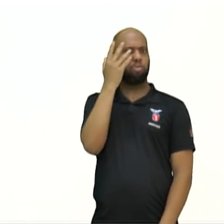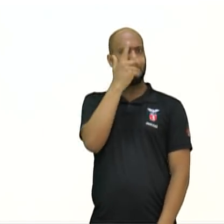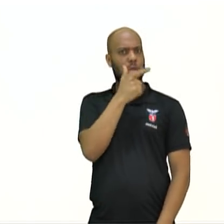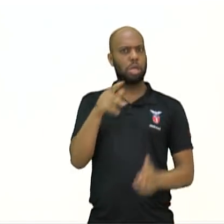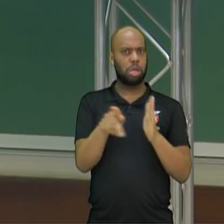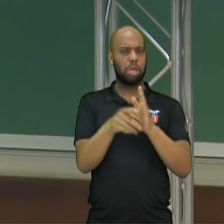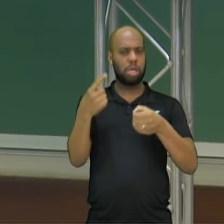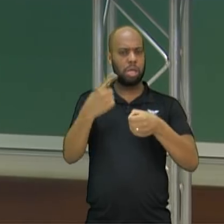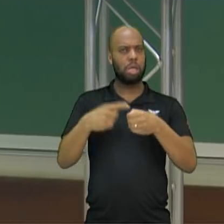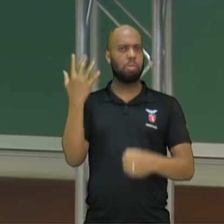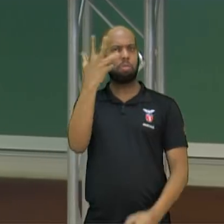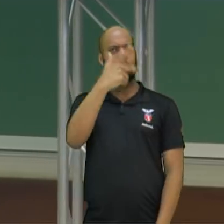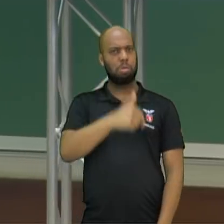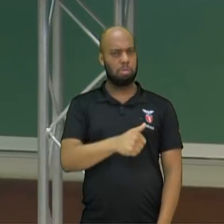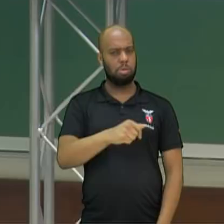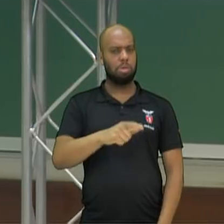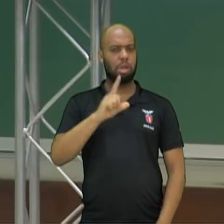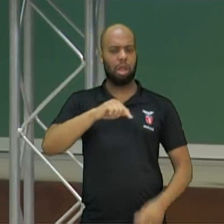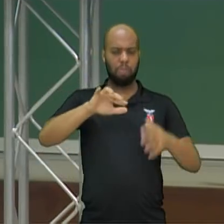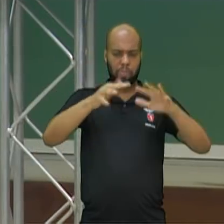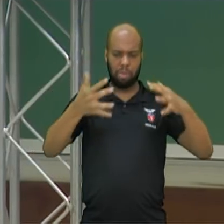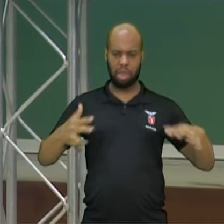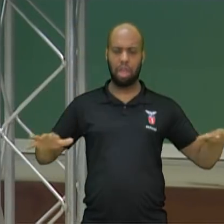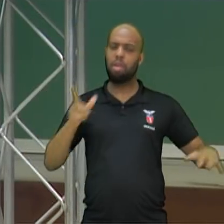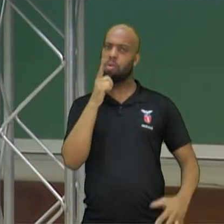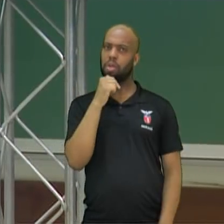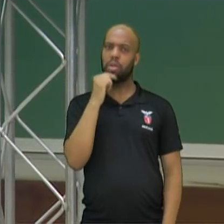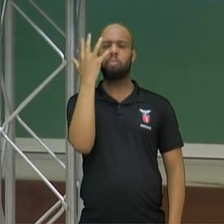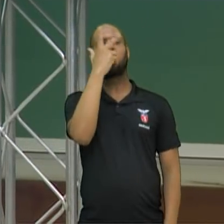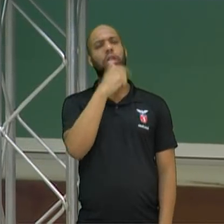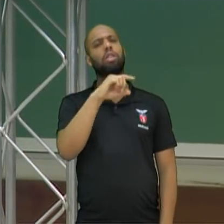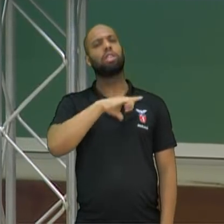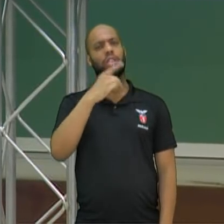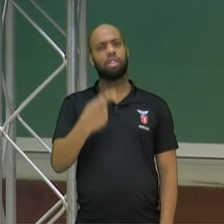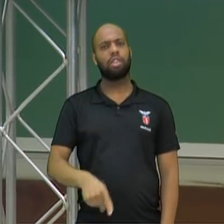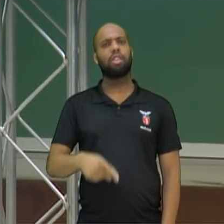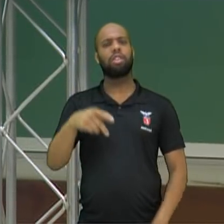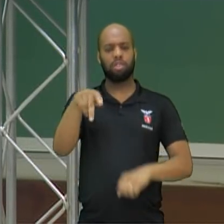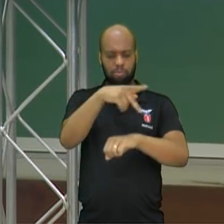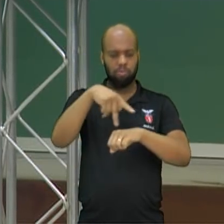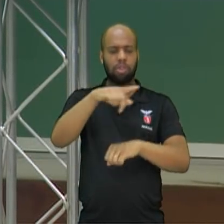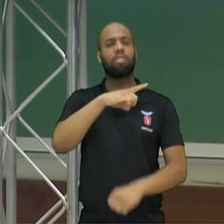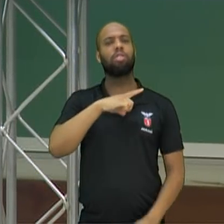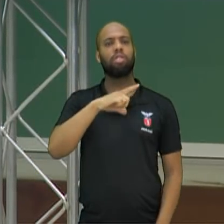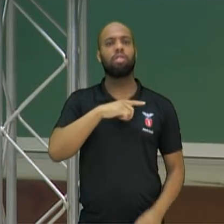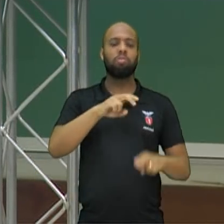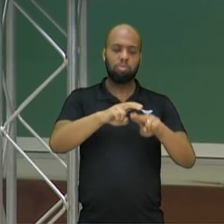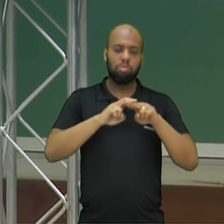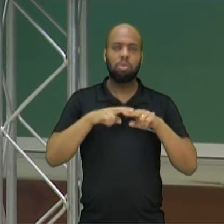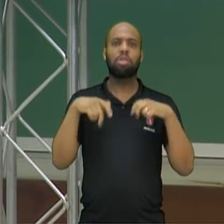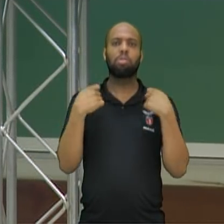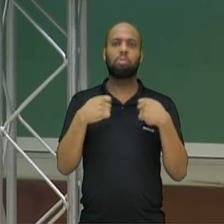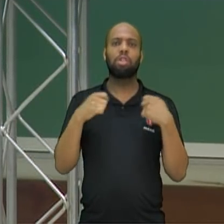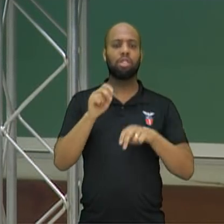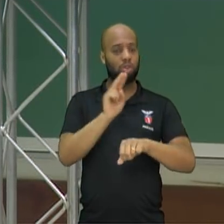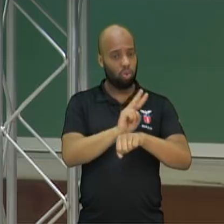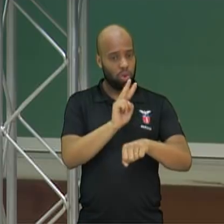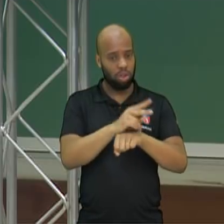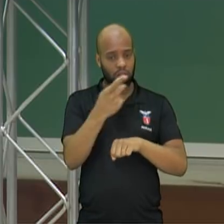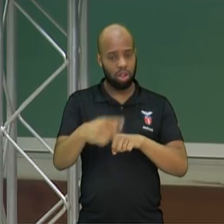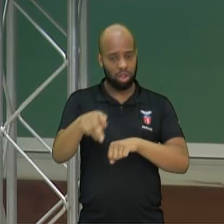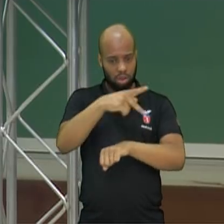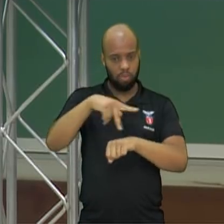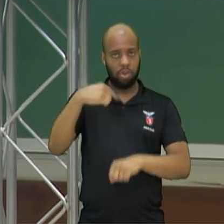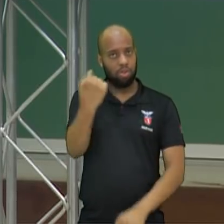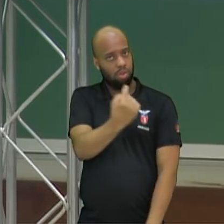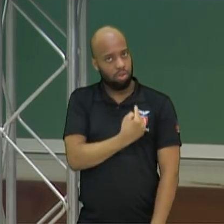Legal, né? Então, olha quanta coisa, quanta beleza que nós temos nesse país, né? Por isso que nós precisamos cuidar muito dele,